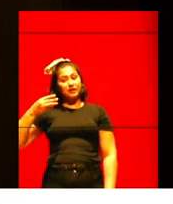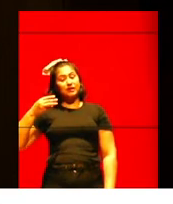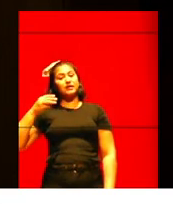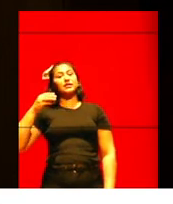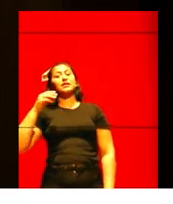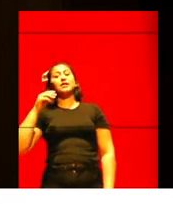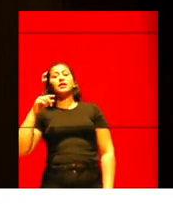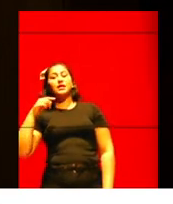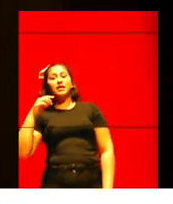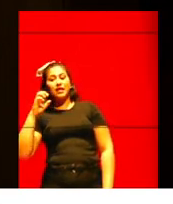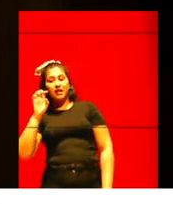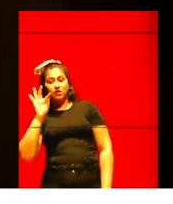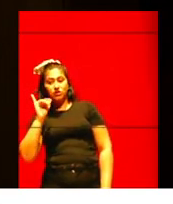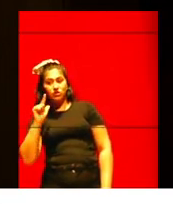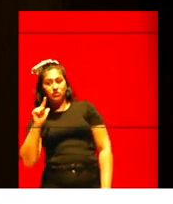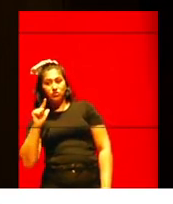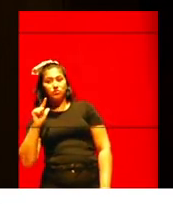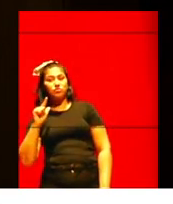Carbono 4?